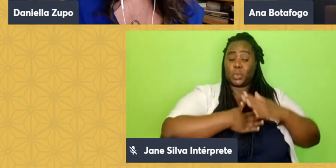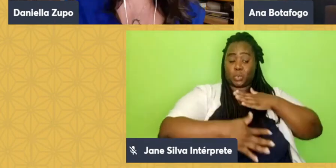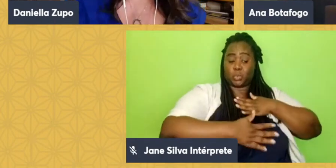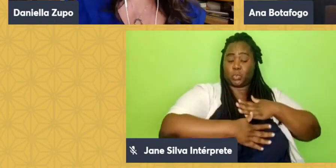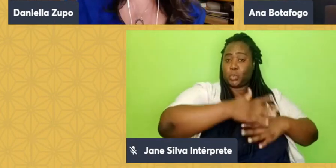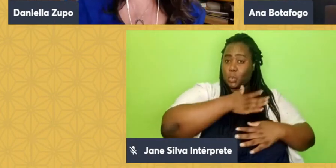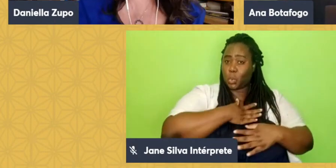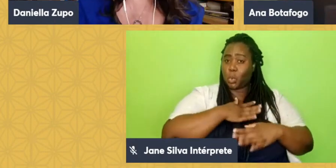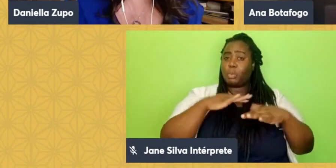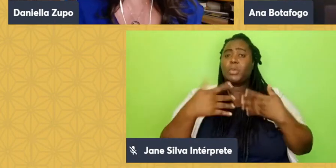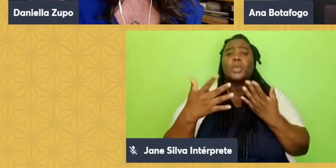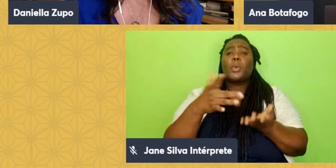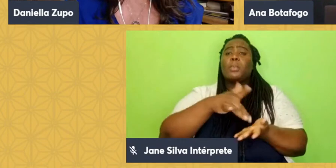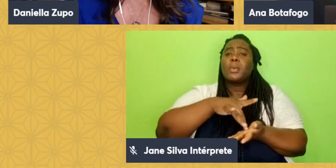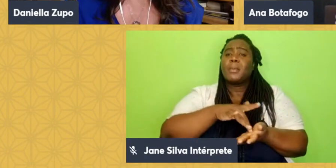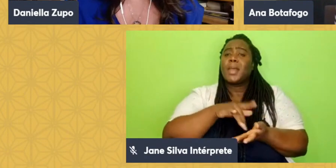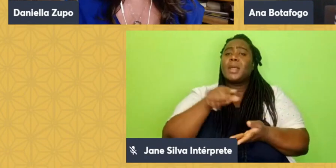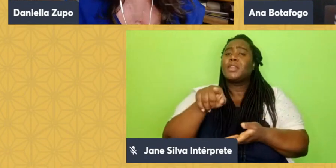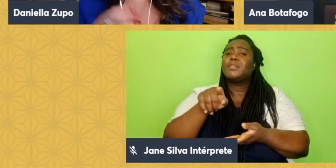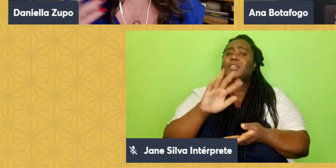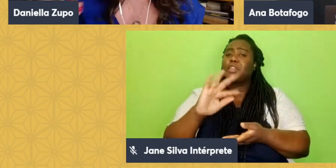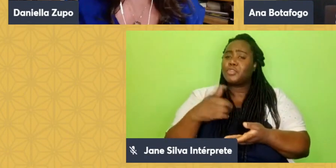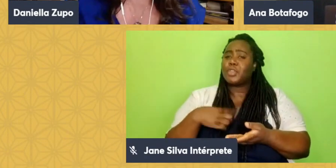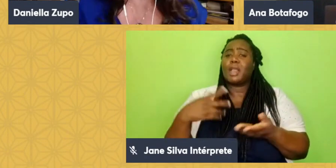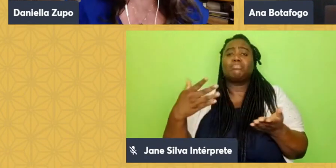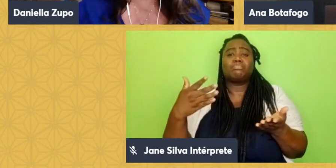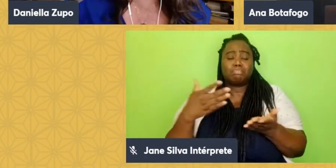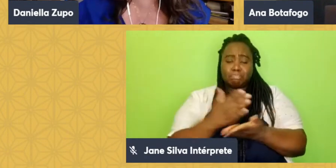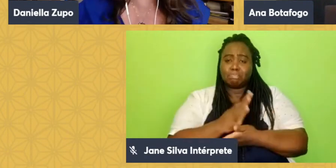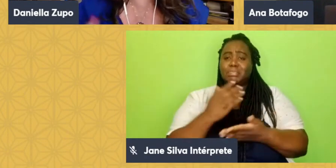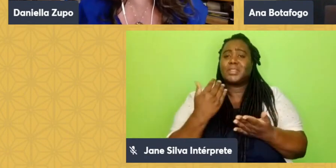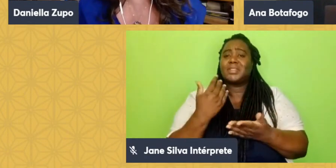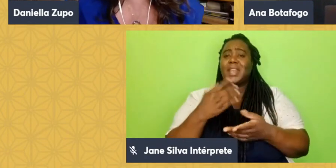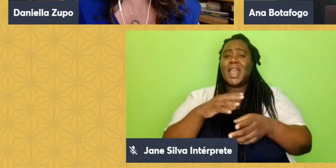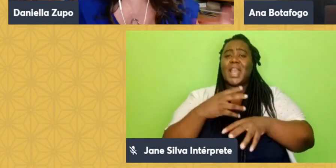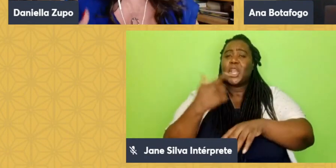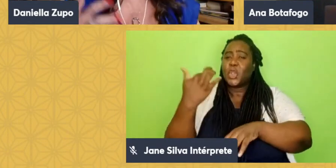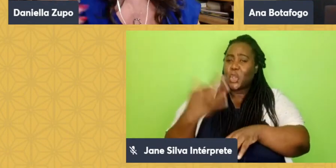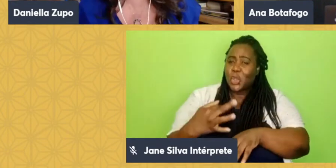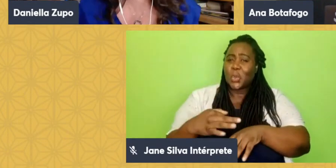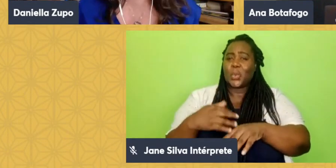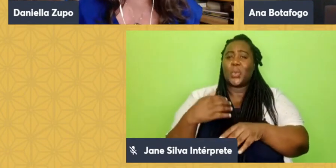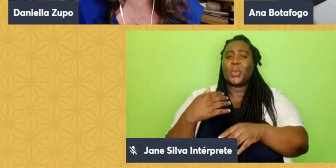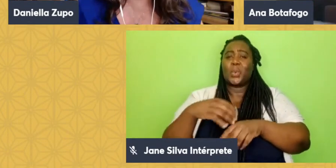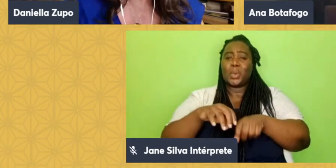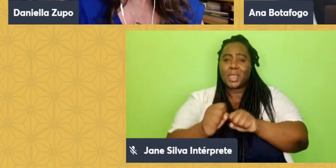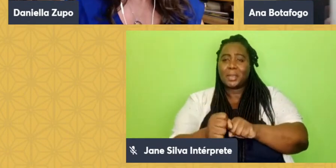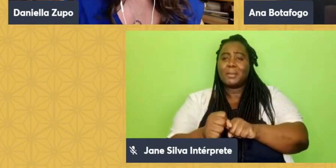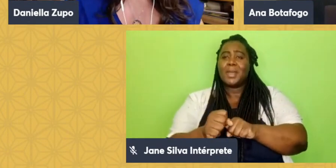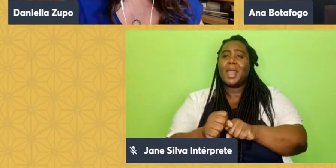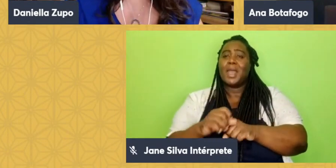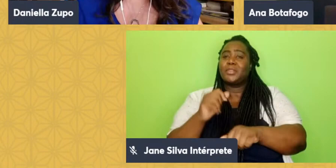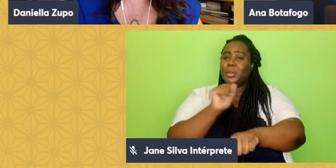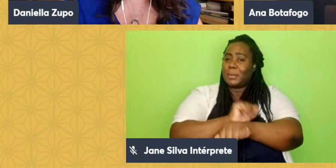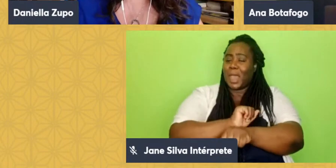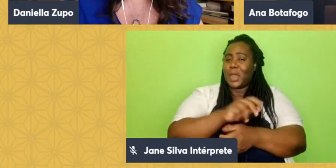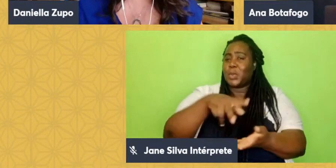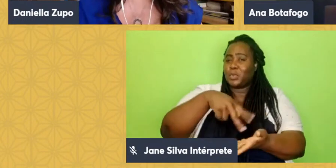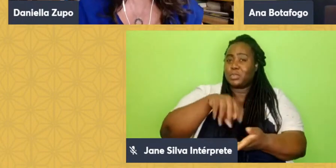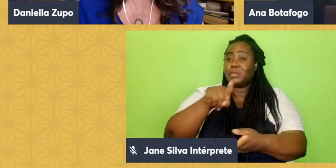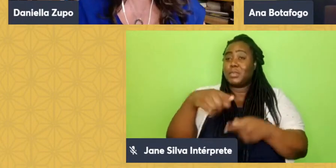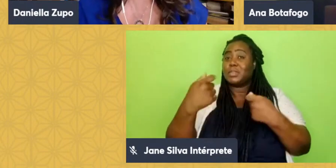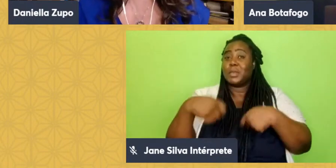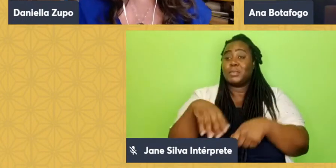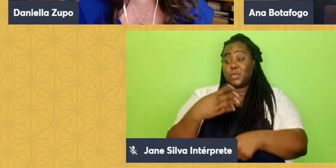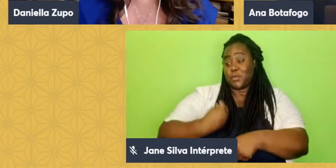e como bailarina né você já teve que superar lesões que te pediram cozidos dançar por um tempo você teve